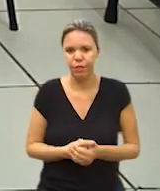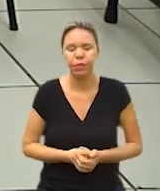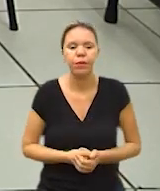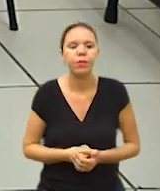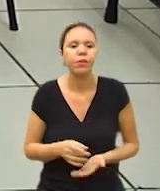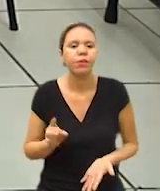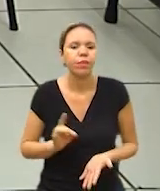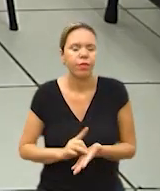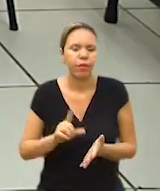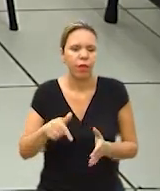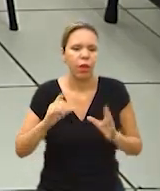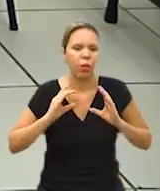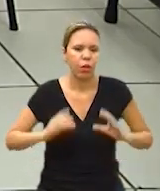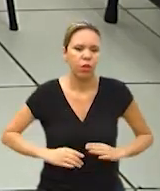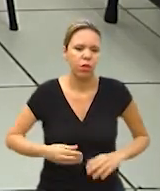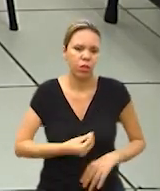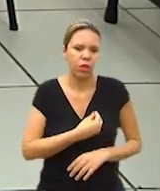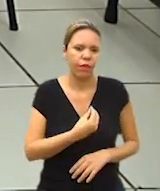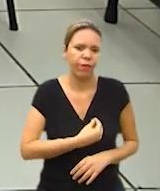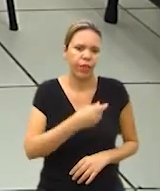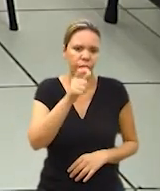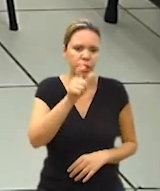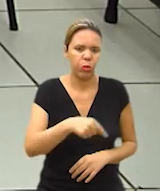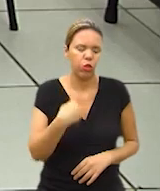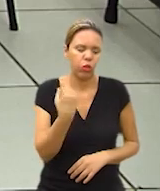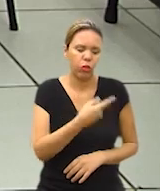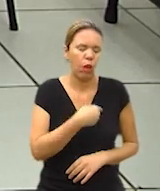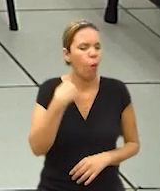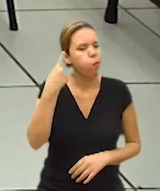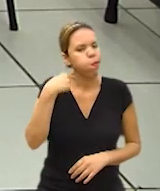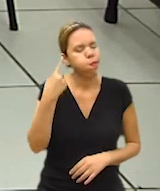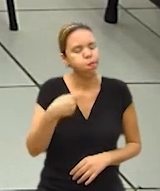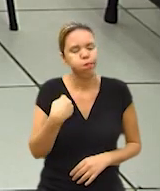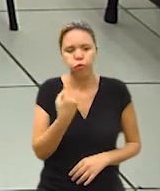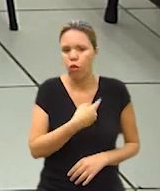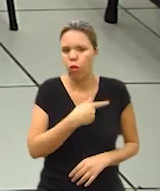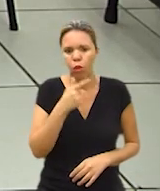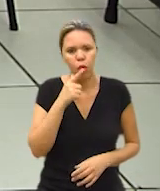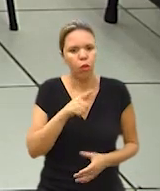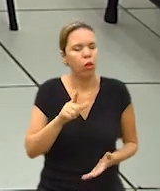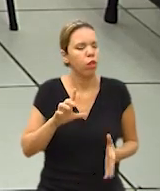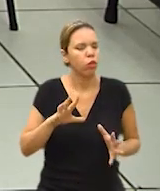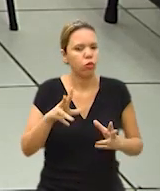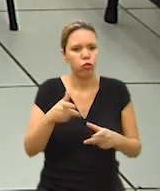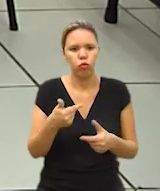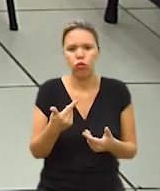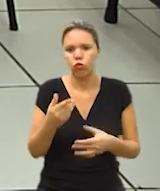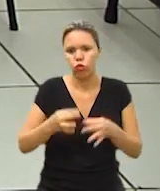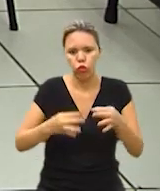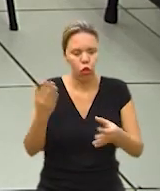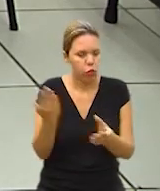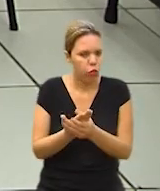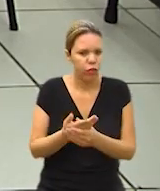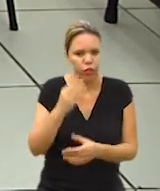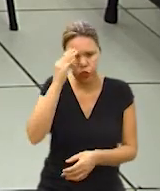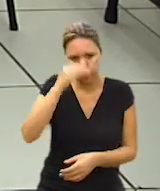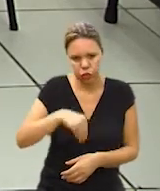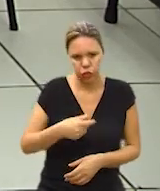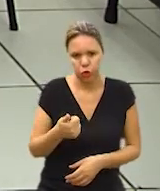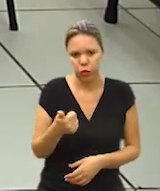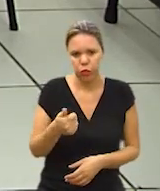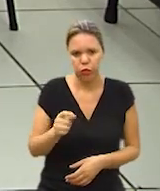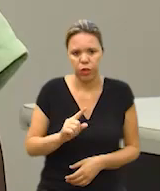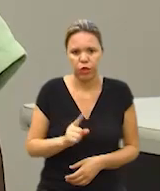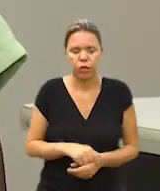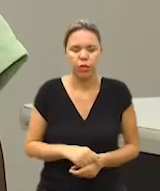isso é até uma postura da vida da pessoa, né? Nós, como advogados, nós não ganhamos todas as causas. Você vai desistir no primeiro? Eu até falei